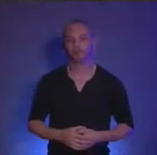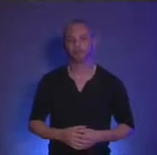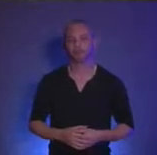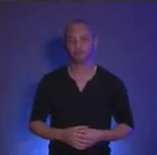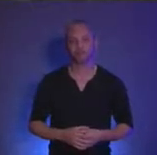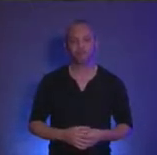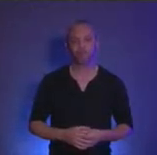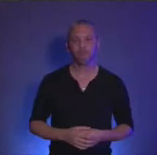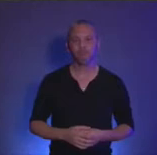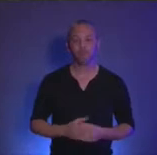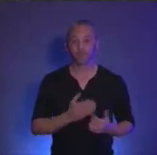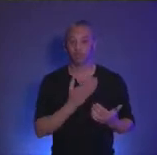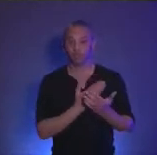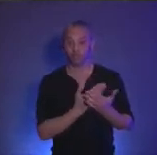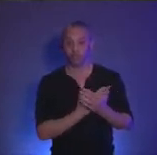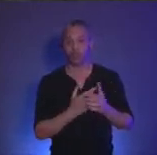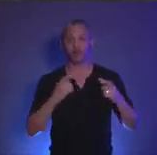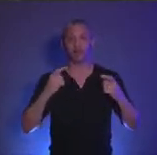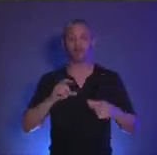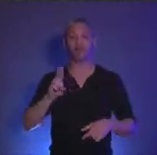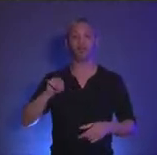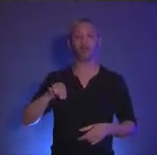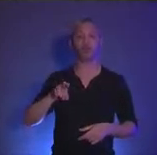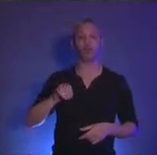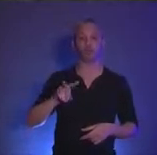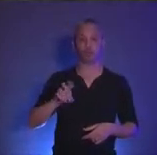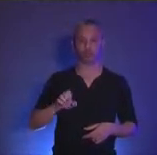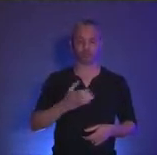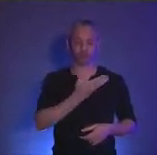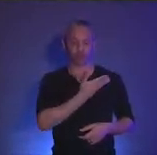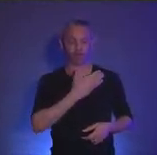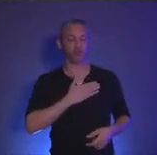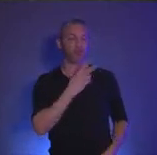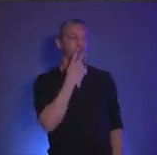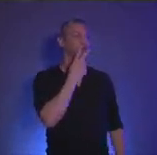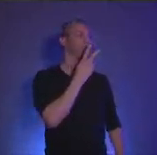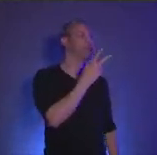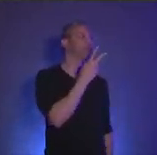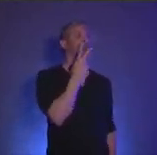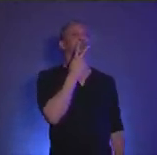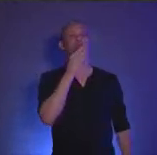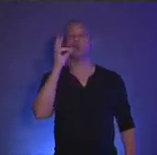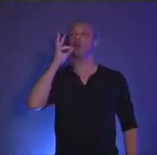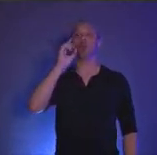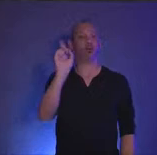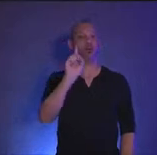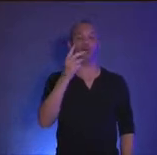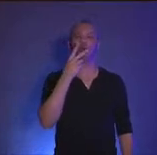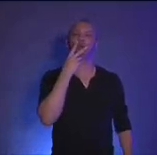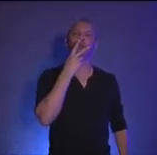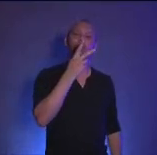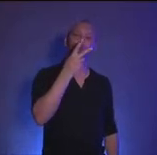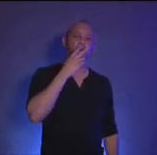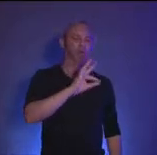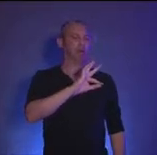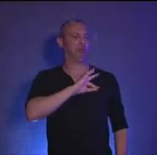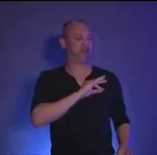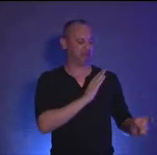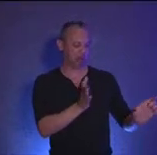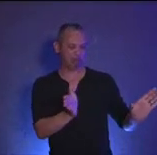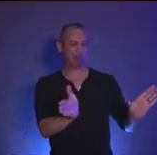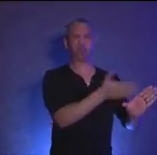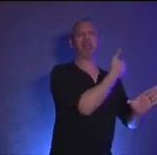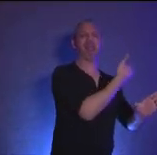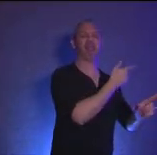A gente estudava na Uninove da Barra Funda. Meu amigo estava fumando cigarro. Não era maconha nem nada, mas o polícia já chegou dando um tapa na boca dele,